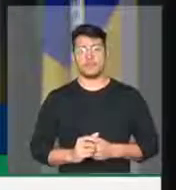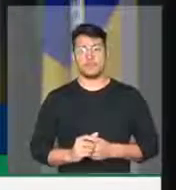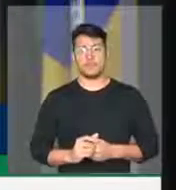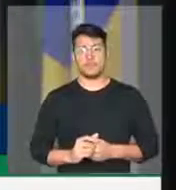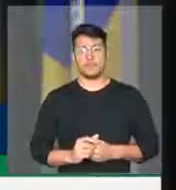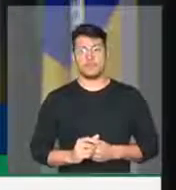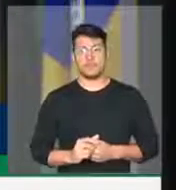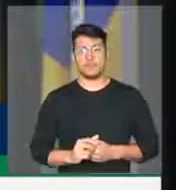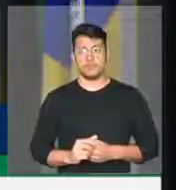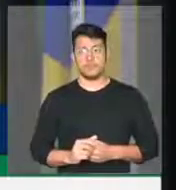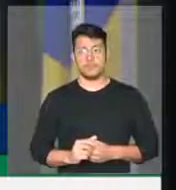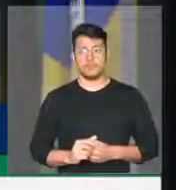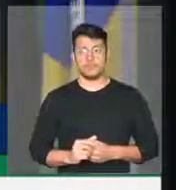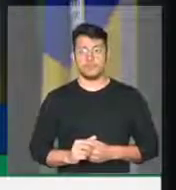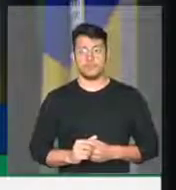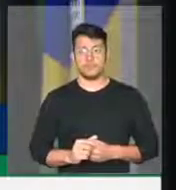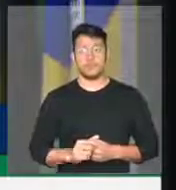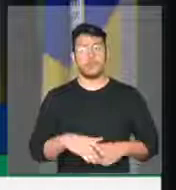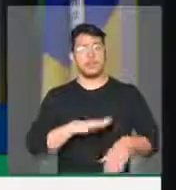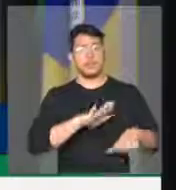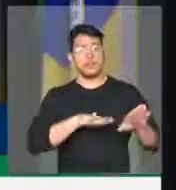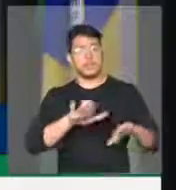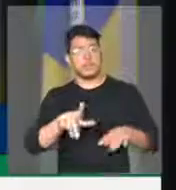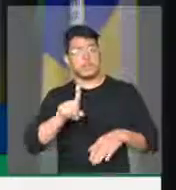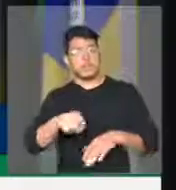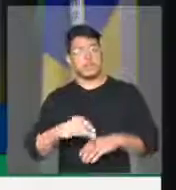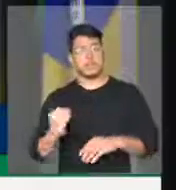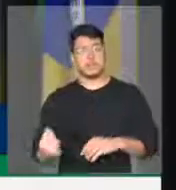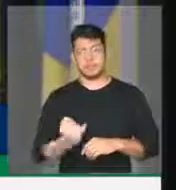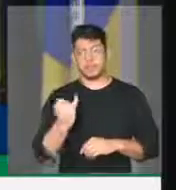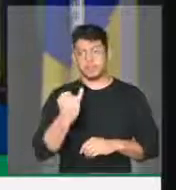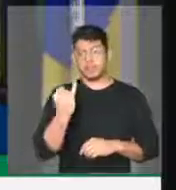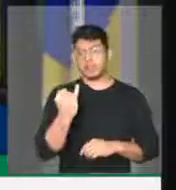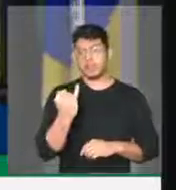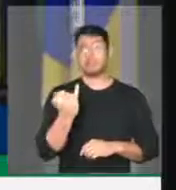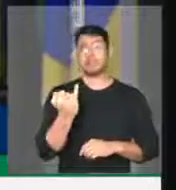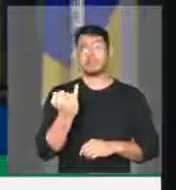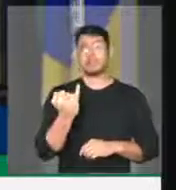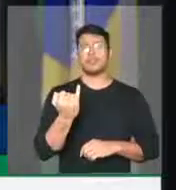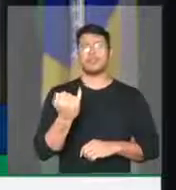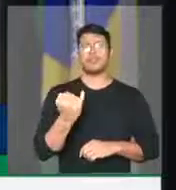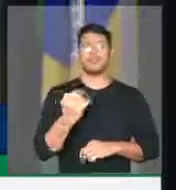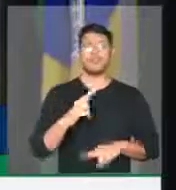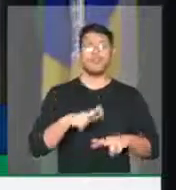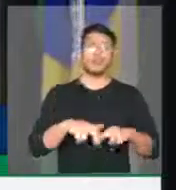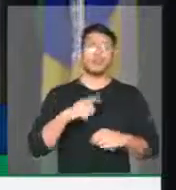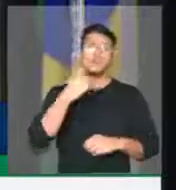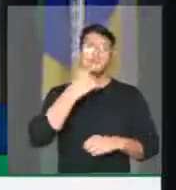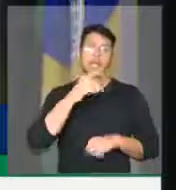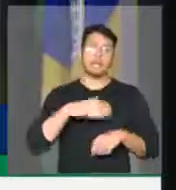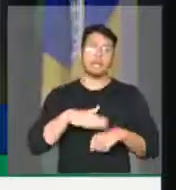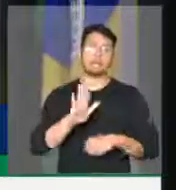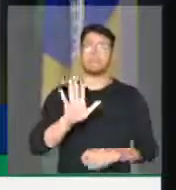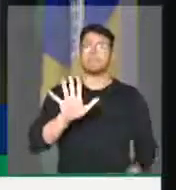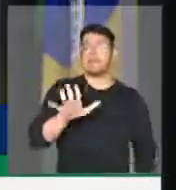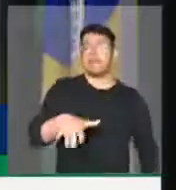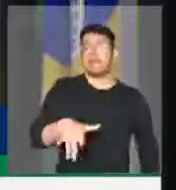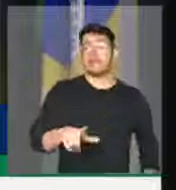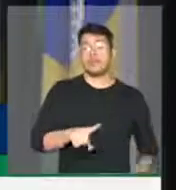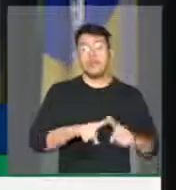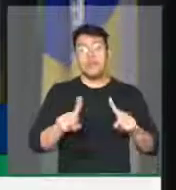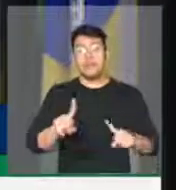vista orçamentário financeiro, mas em compensação você deixa de criar um mecanismo